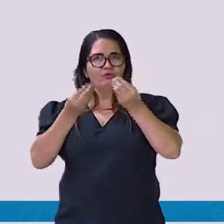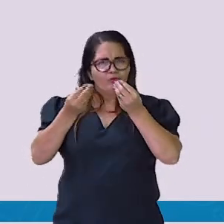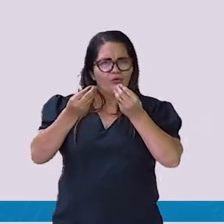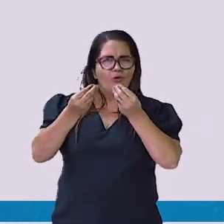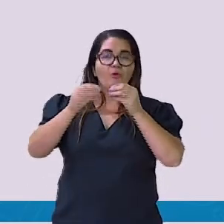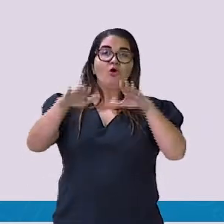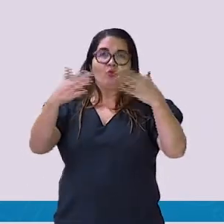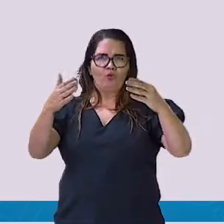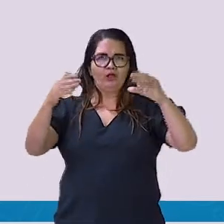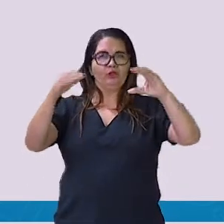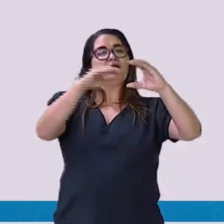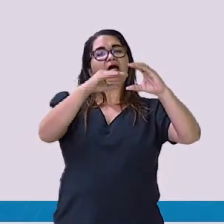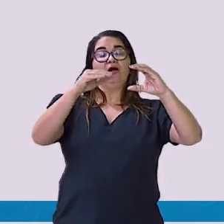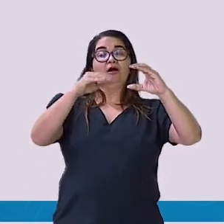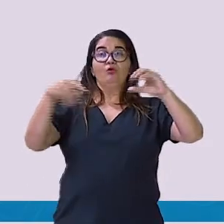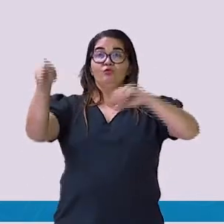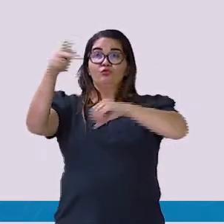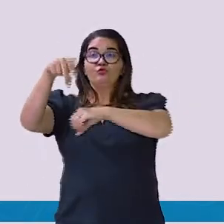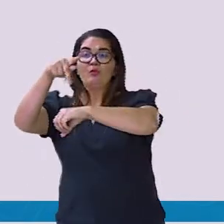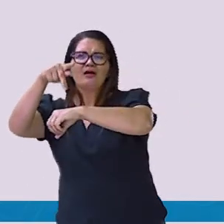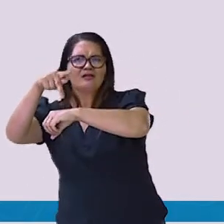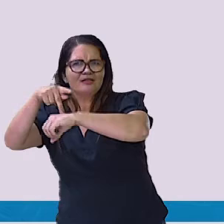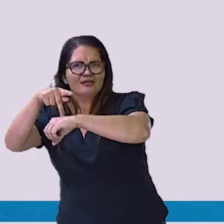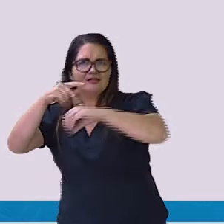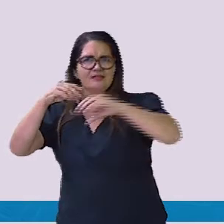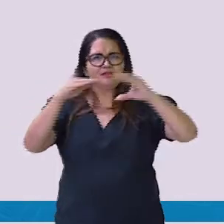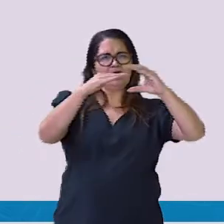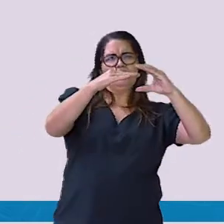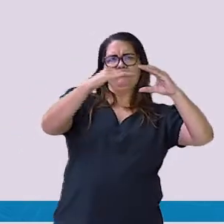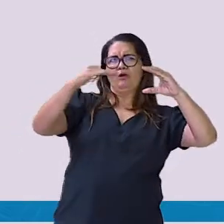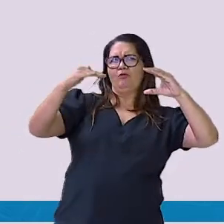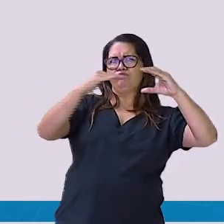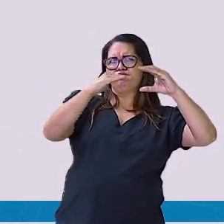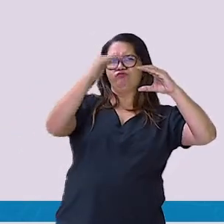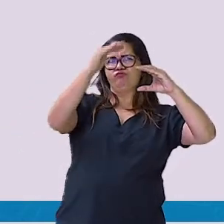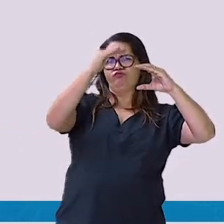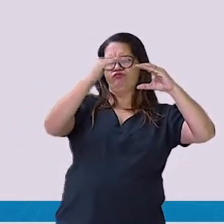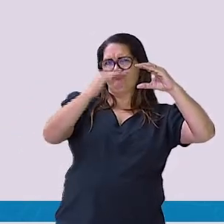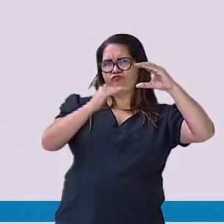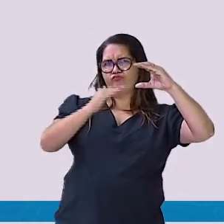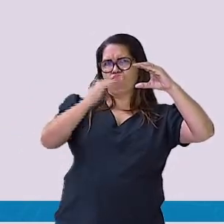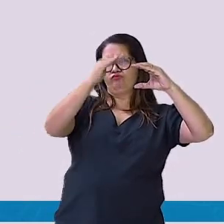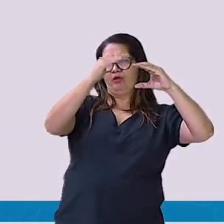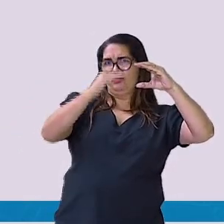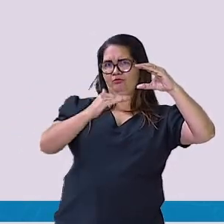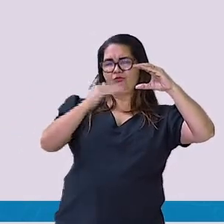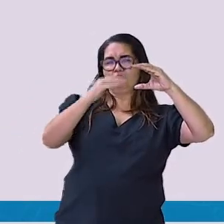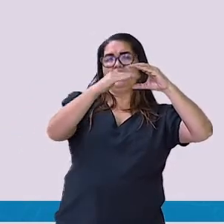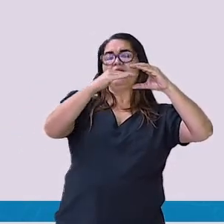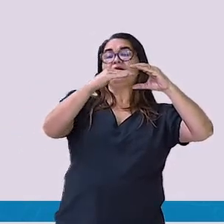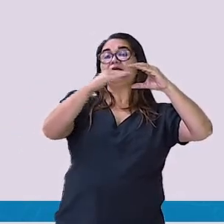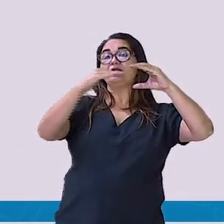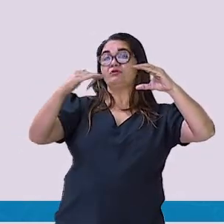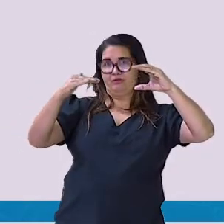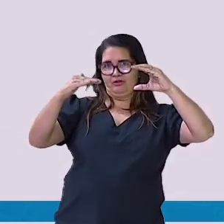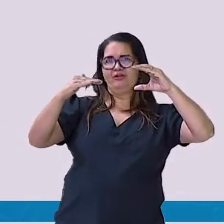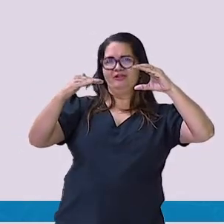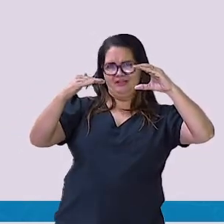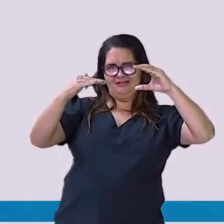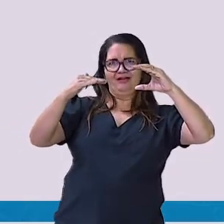na mesma zona climática, mesmo que você esteja do outro lado do mundo, você tem as